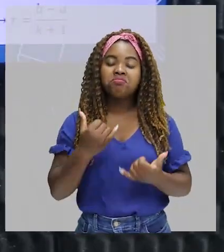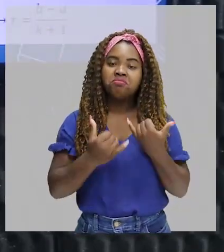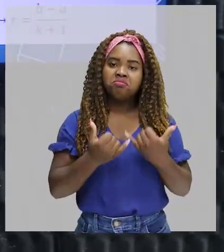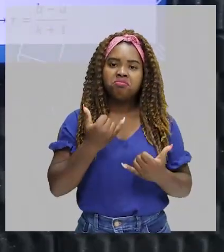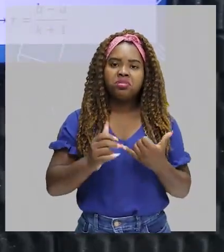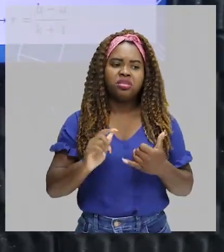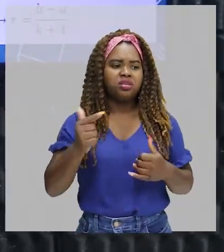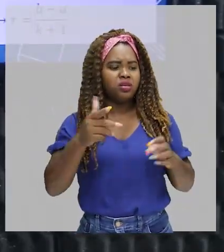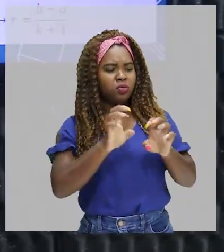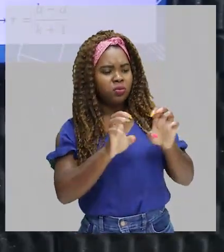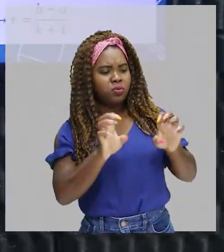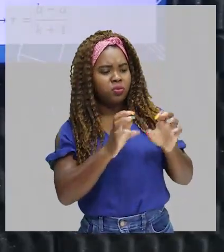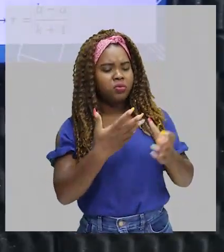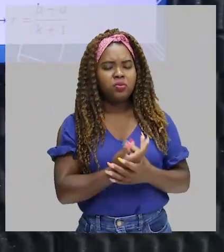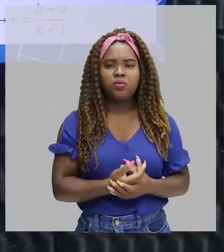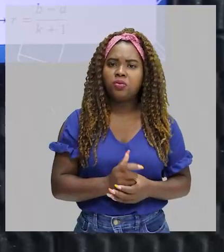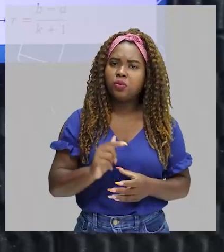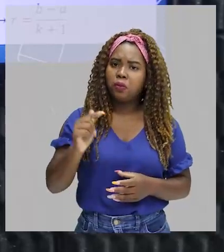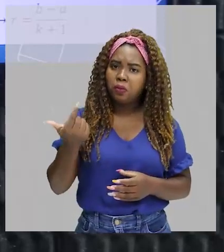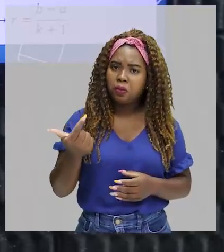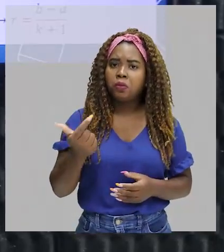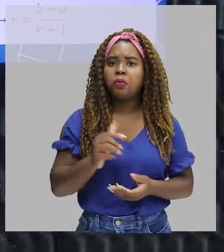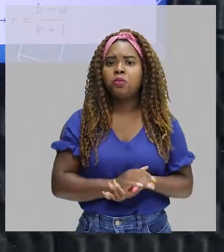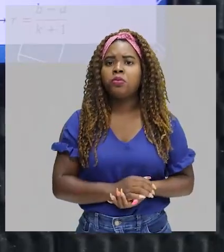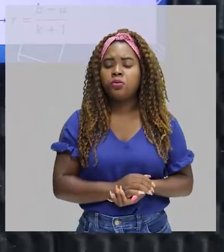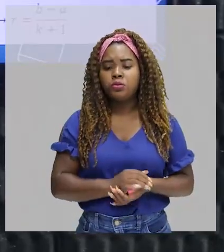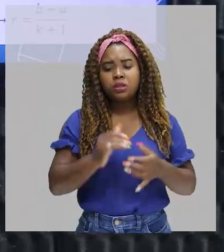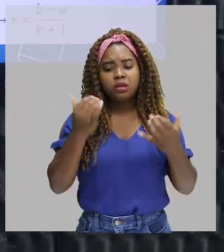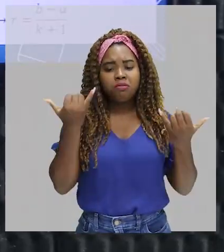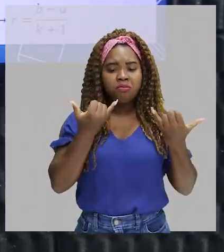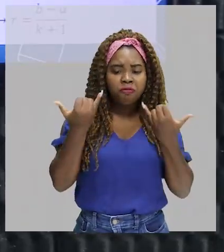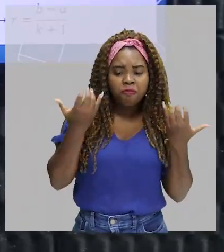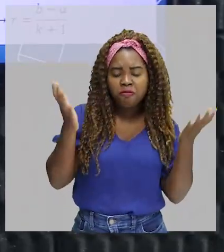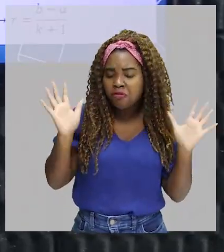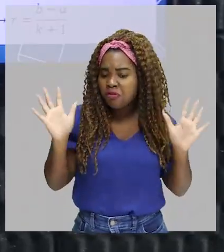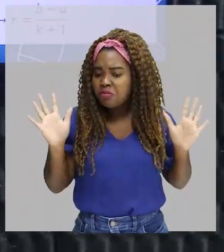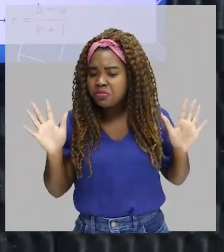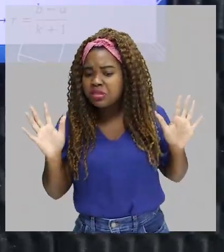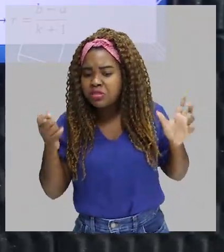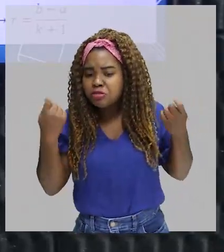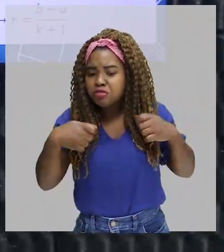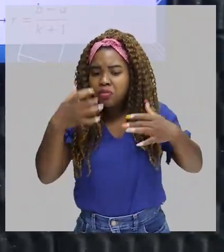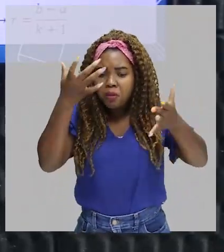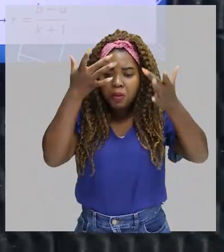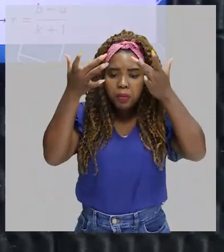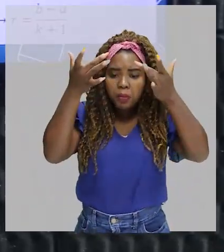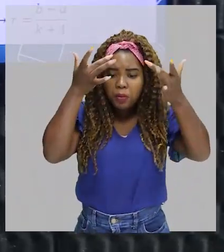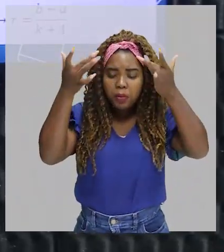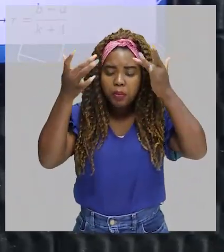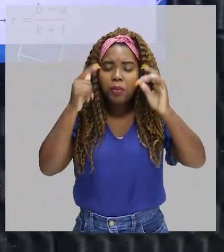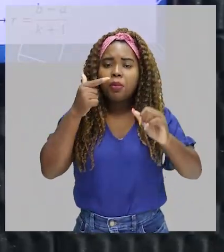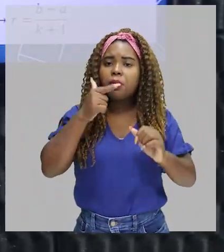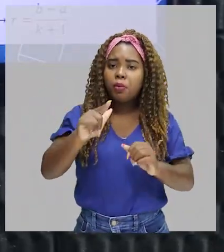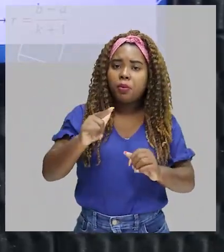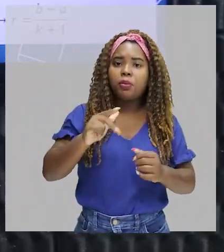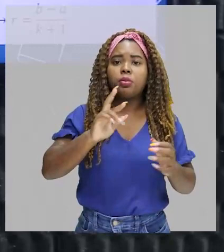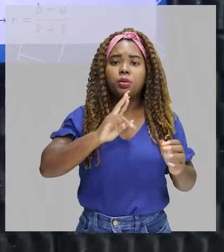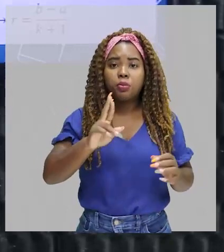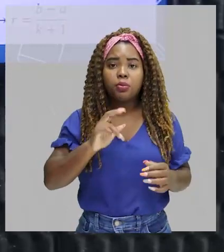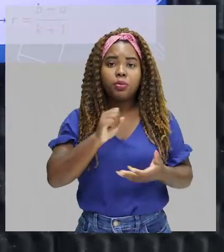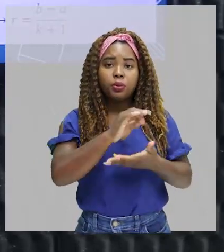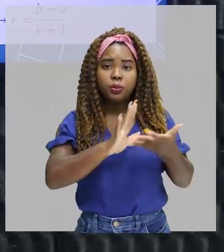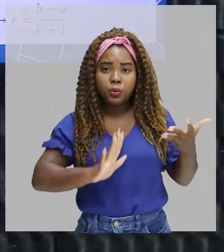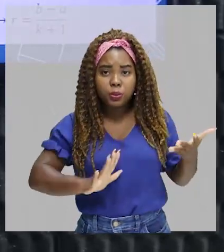que é uma outra fórmula, né? Parece que é mais uma informação que você tem que agregar para conseguir resolver